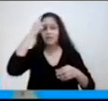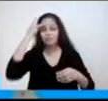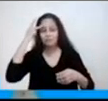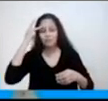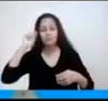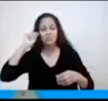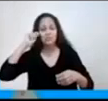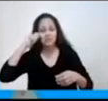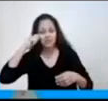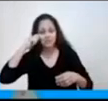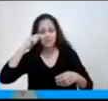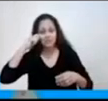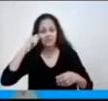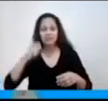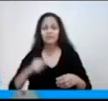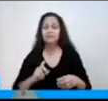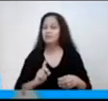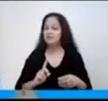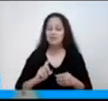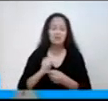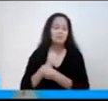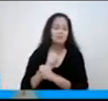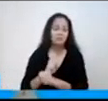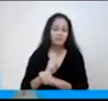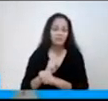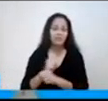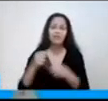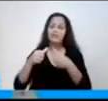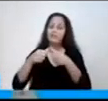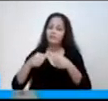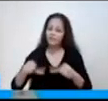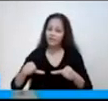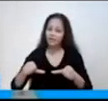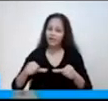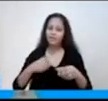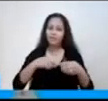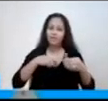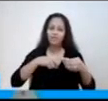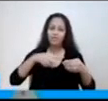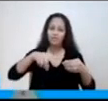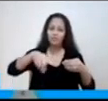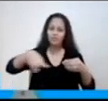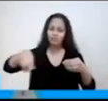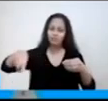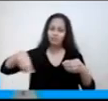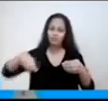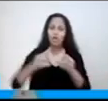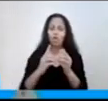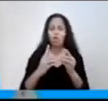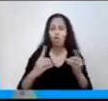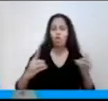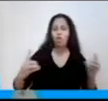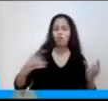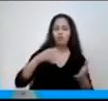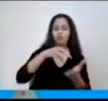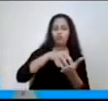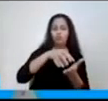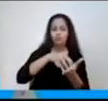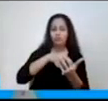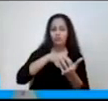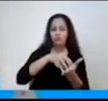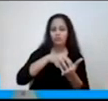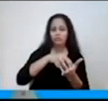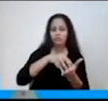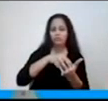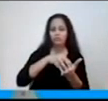né, negros migraram também para as cidades e eles ficaram nas regiões periféricas, né, nas regiões mais distantes dos centros, em locais